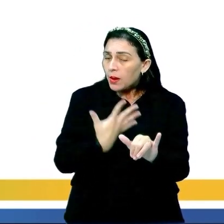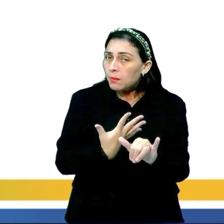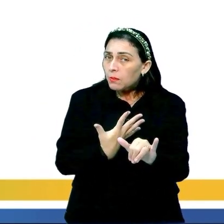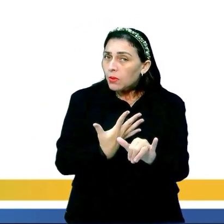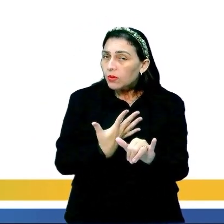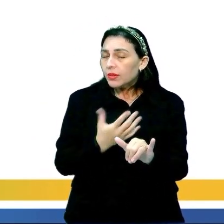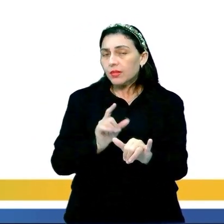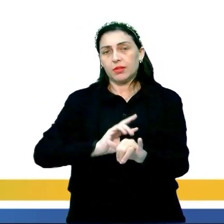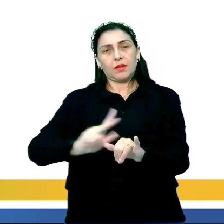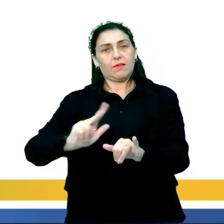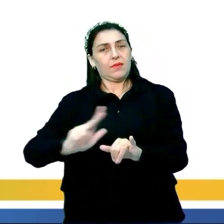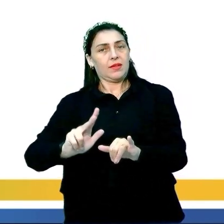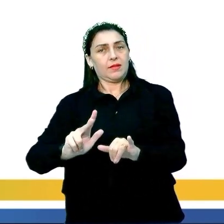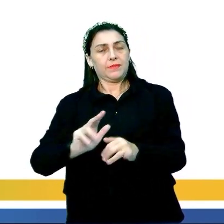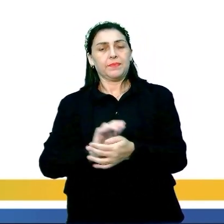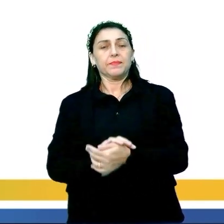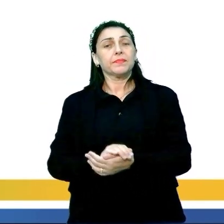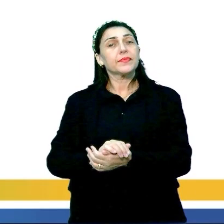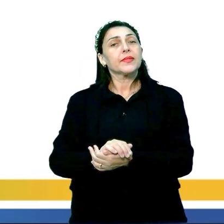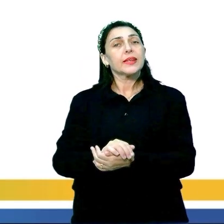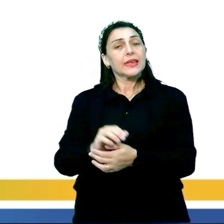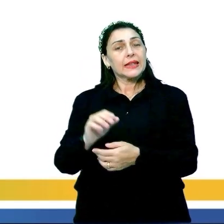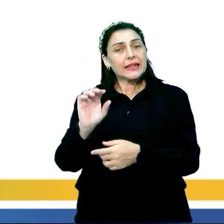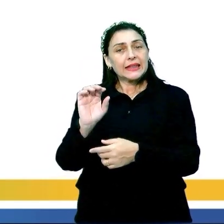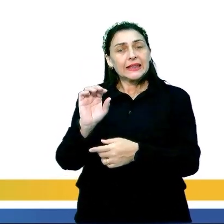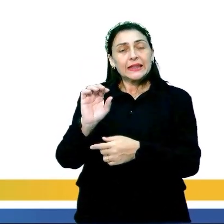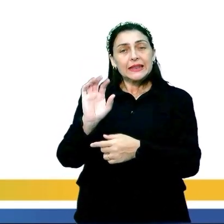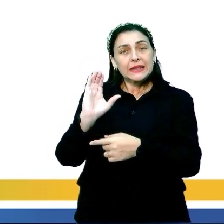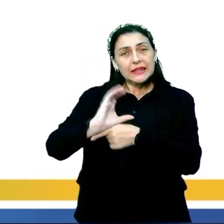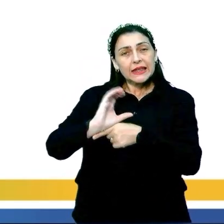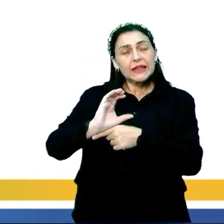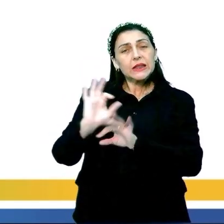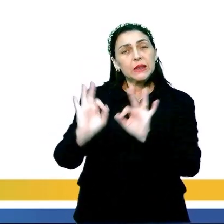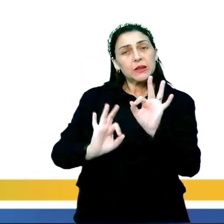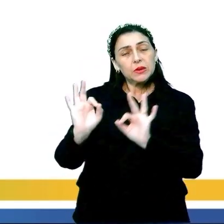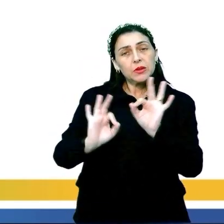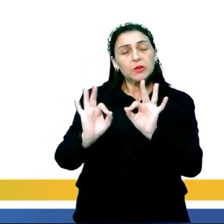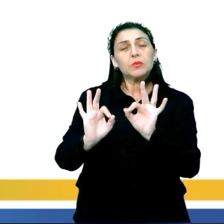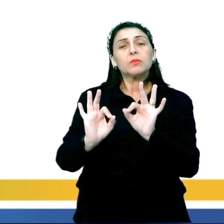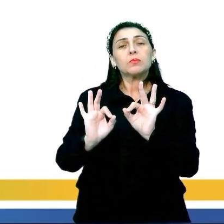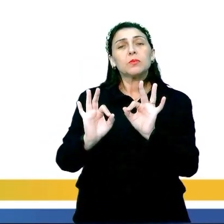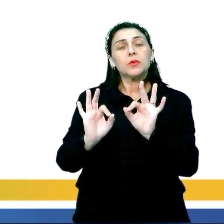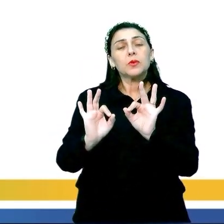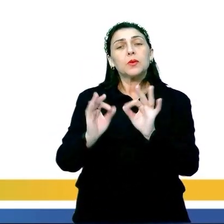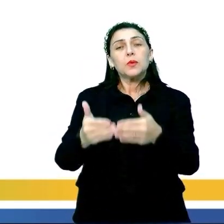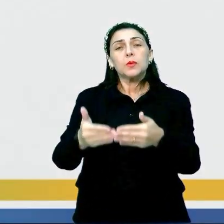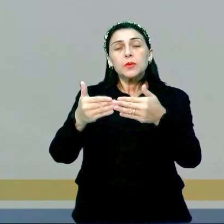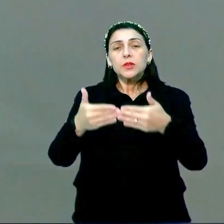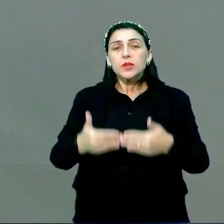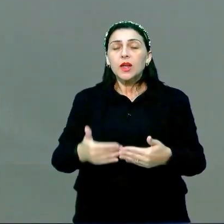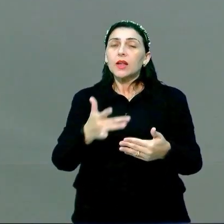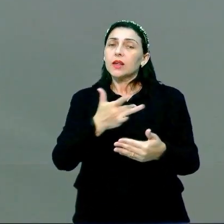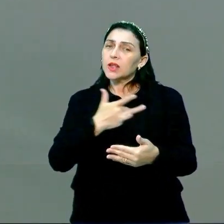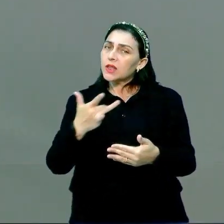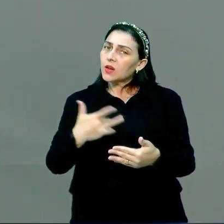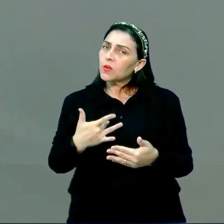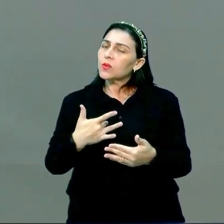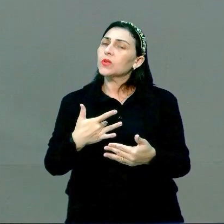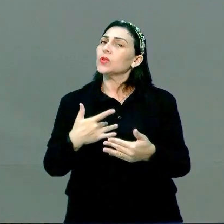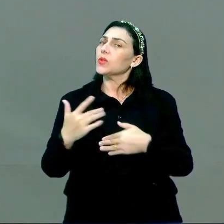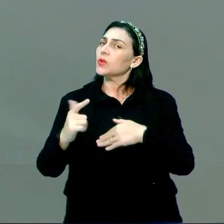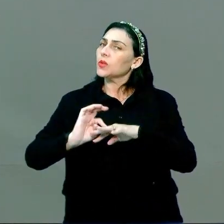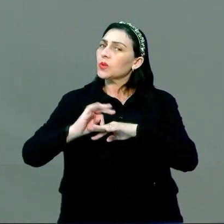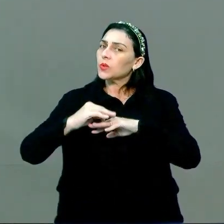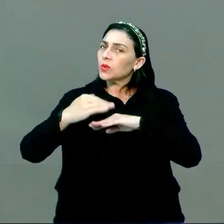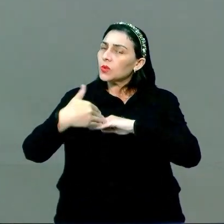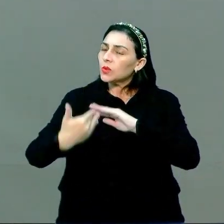benefícios? Não, né, gente? Ter sido elaborado por órgãos do Ministério da Saúde. Tá, gente, todo